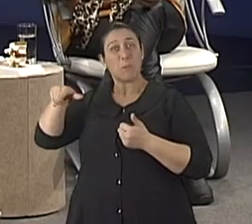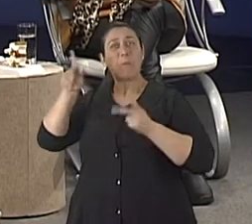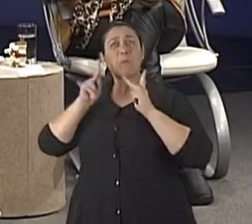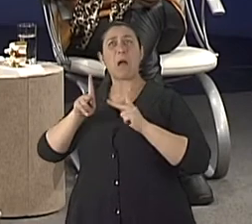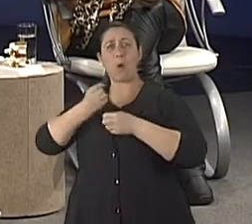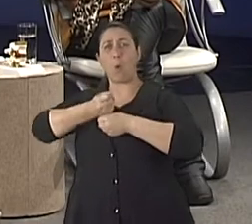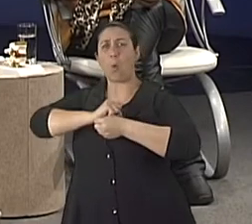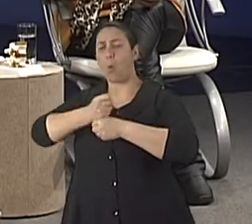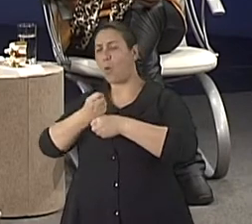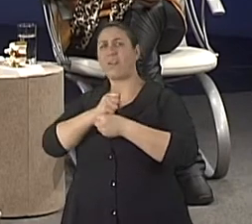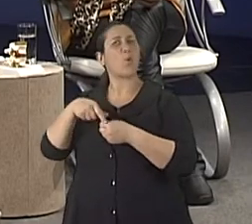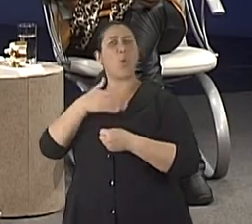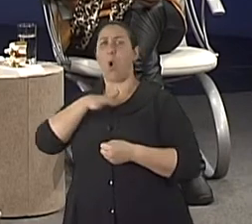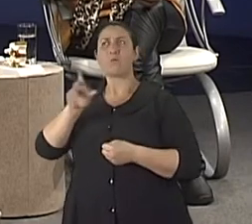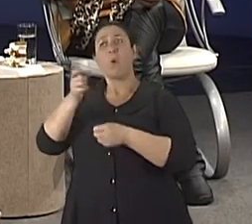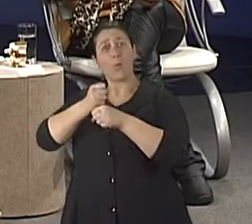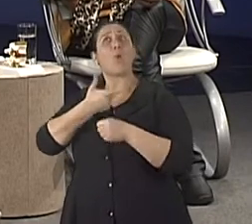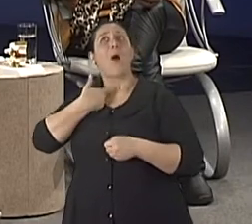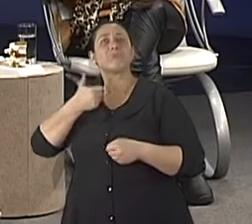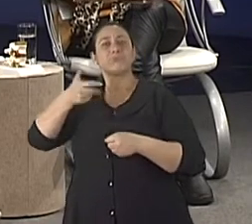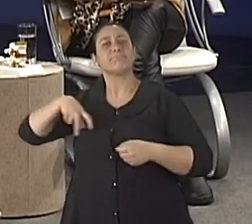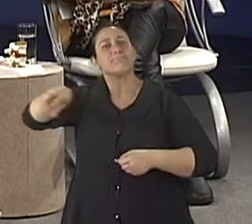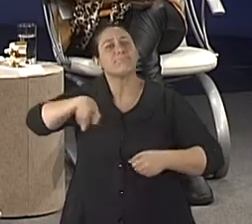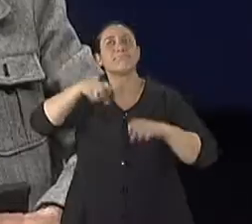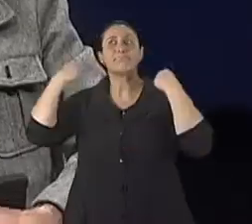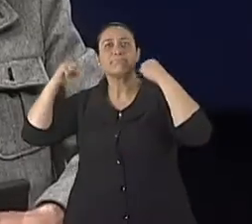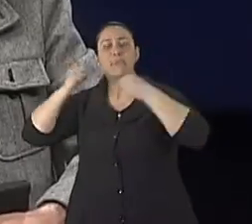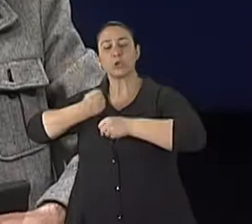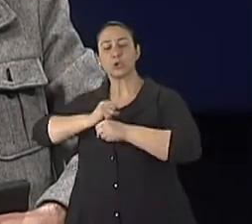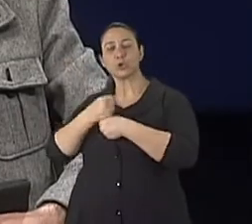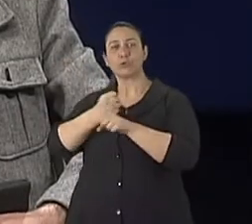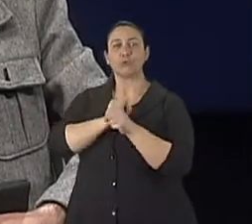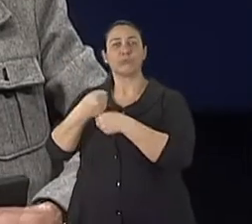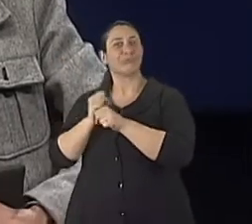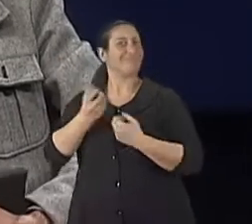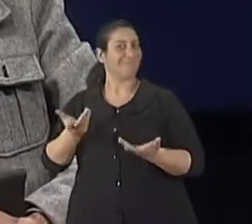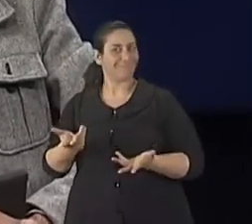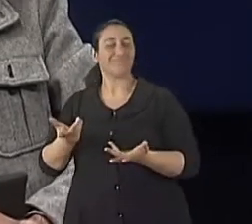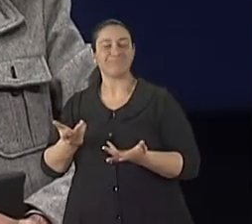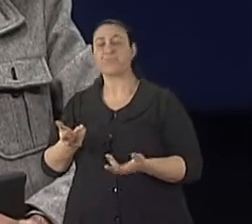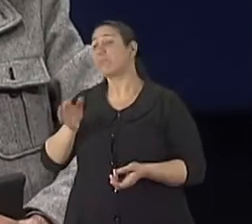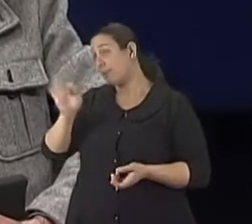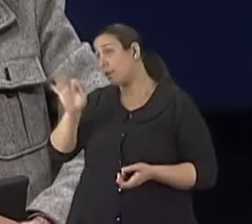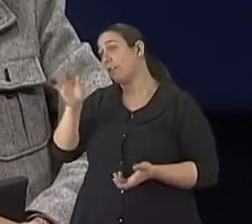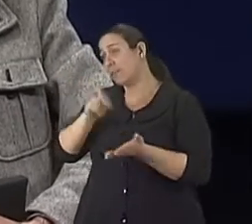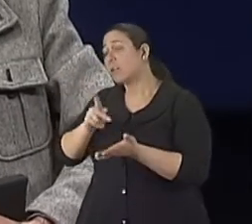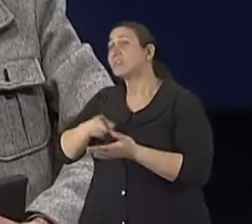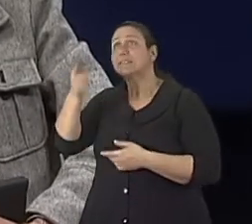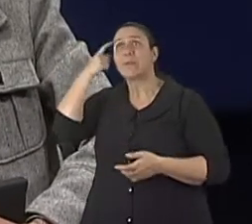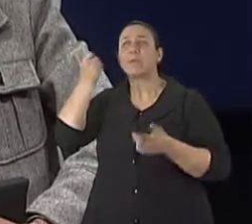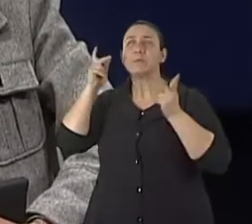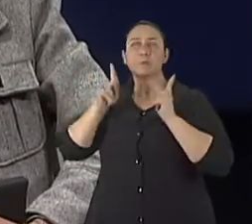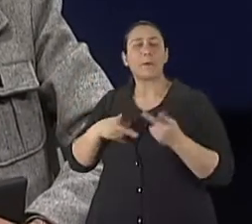coluna ela não gosta dessas coisas né doutor etc mas assim primeiro se tentar então sempre evitar chegar é digamos